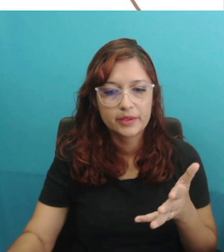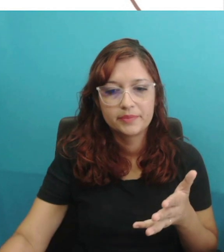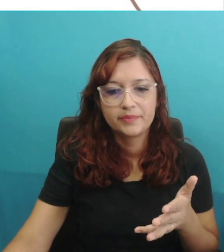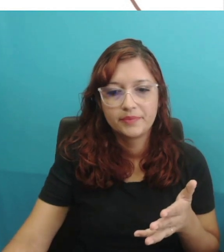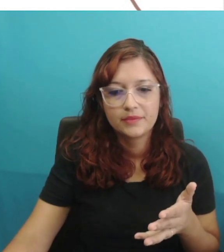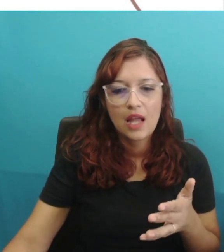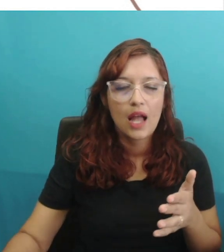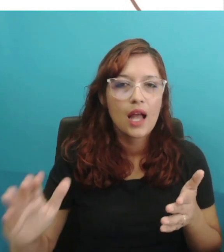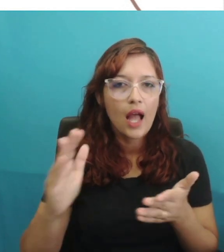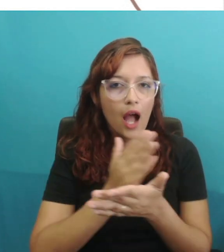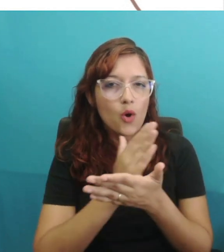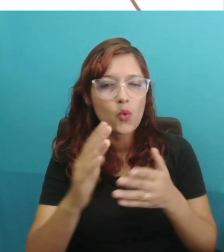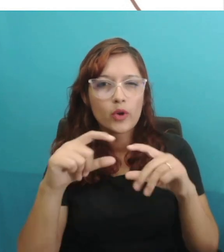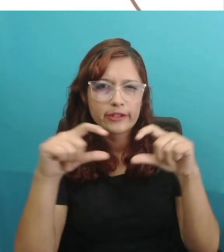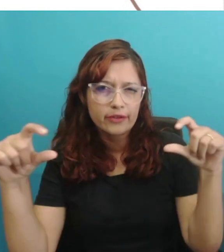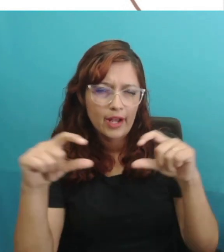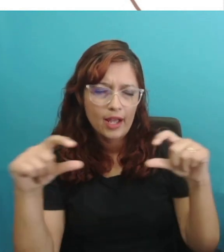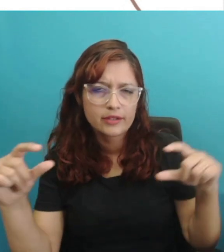Mas agora,